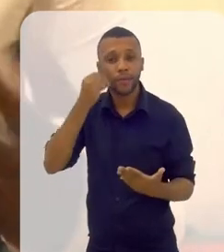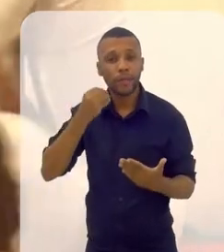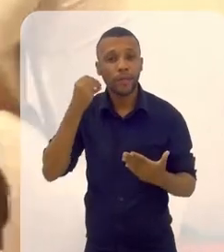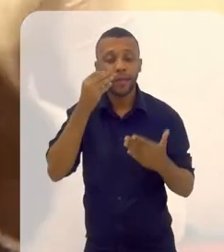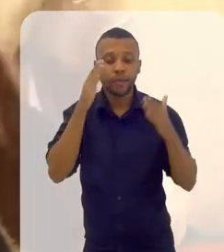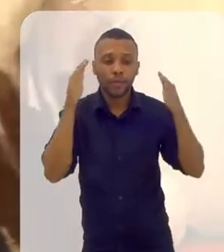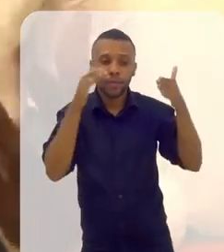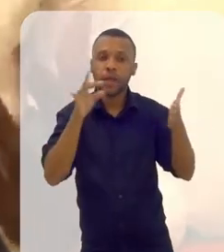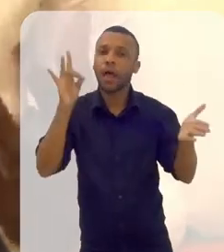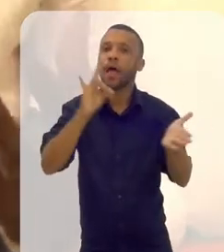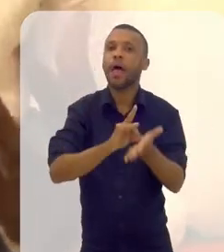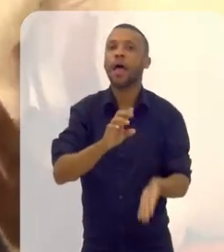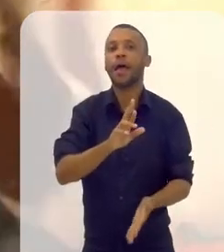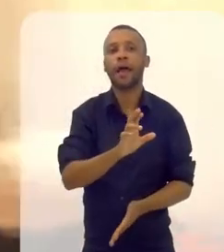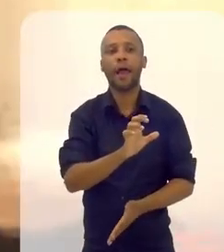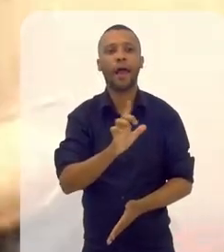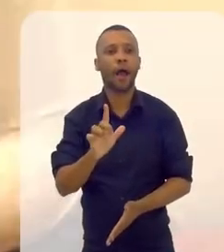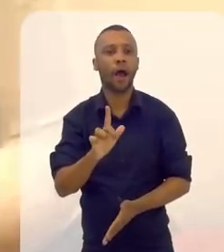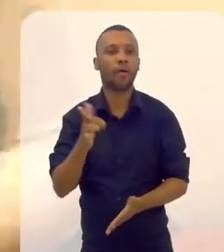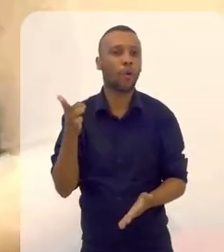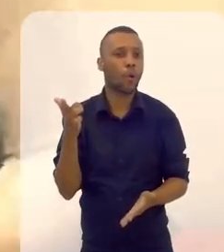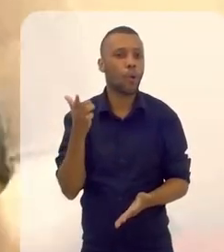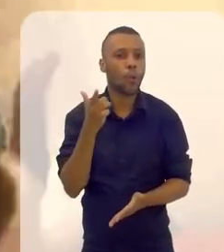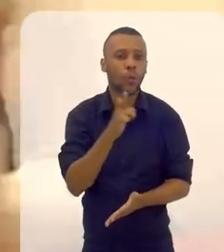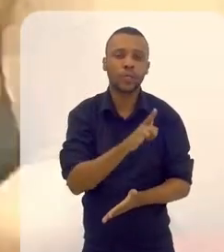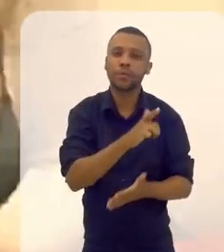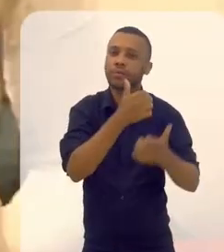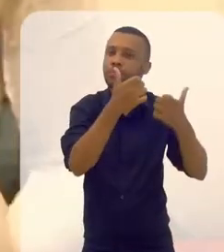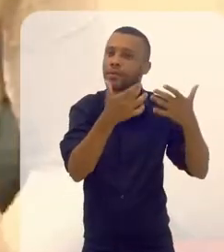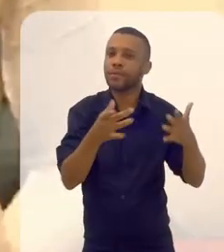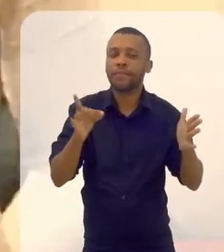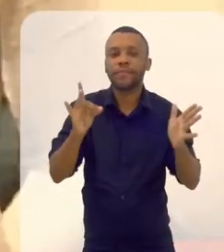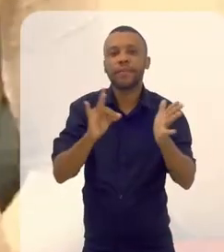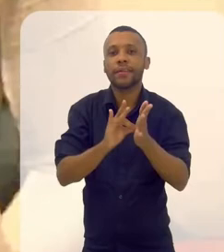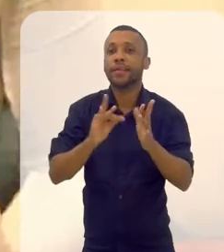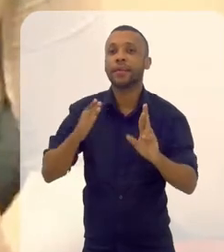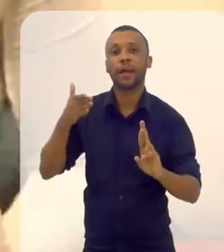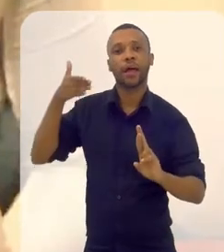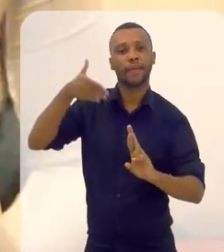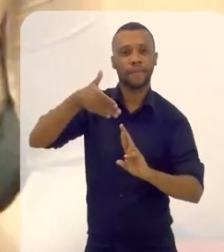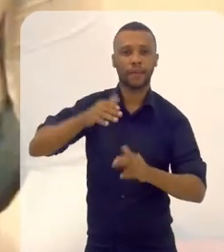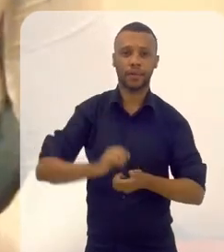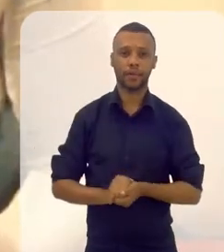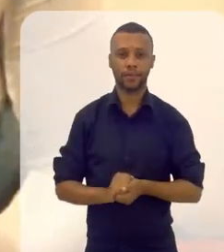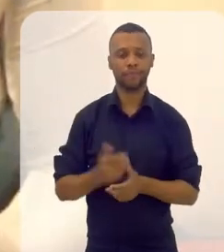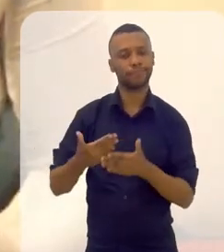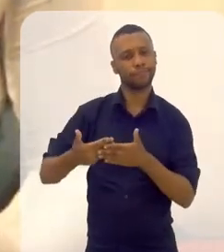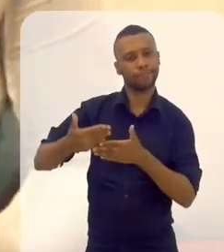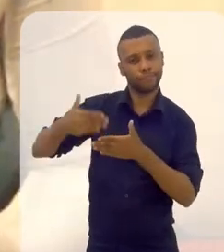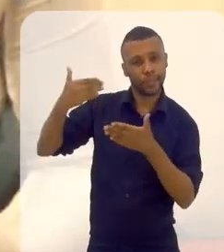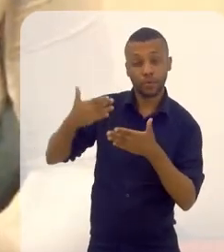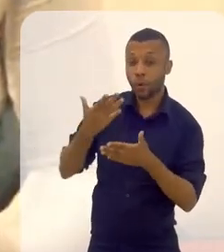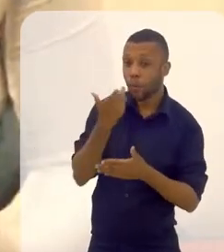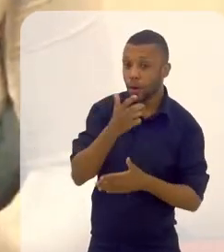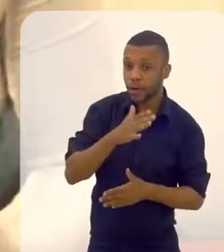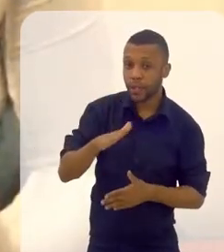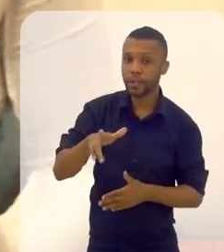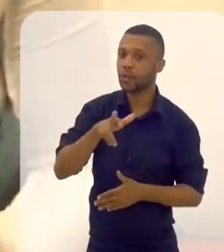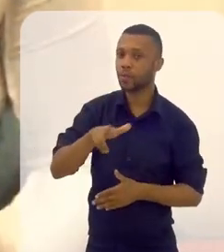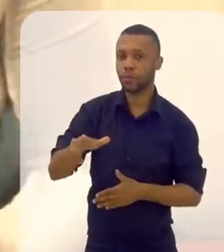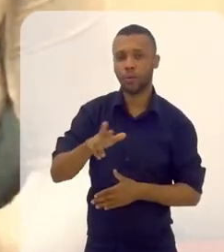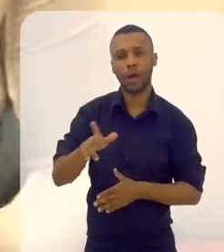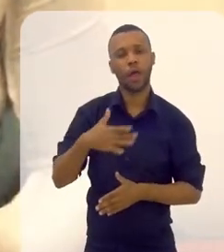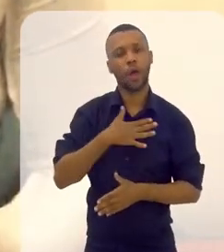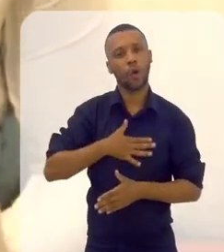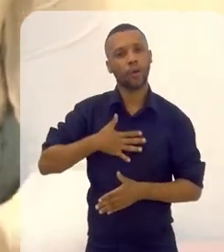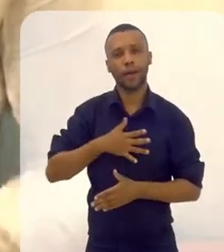mais reais, assim, eu consigo te dizer com mais verdade que elas são referências. Quando eu era criança, não.